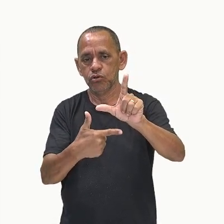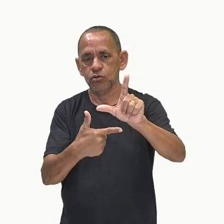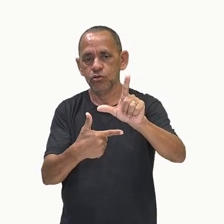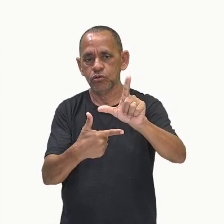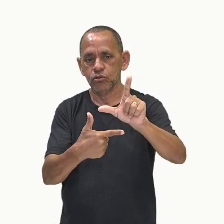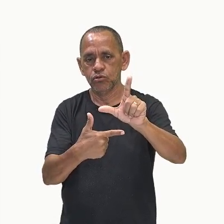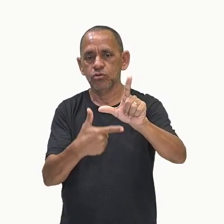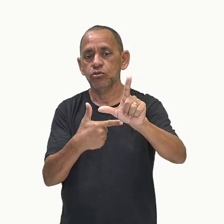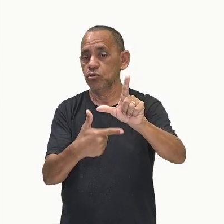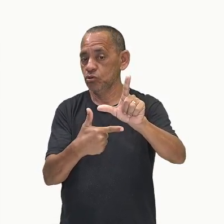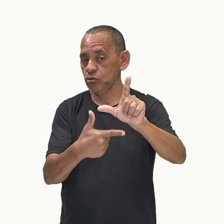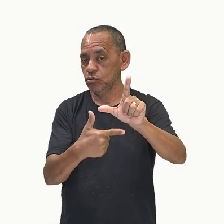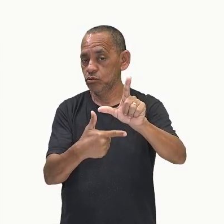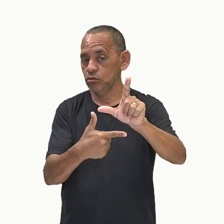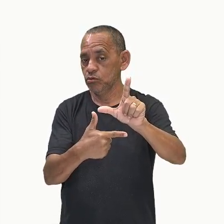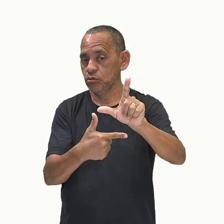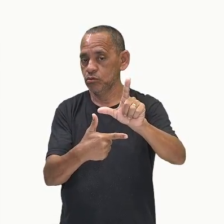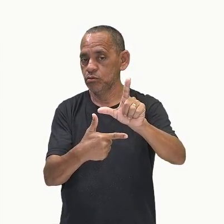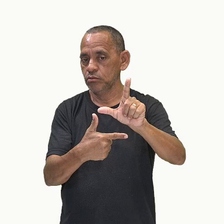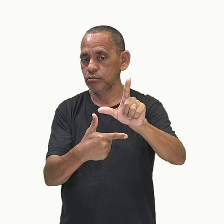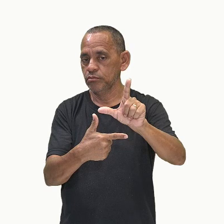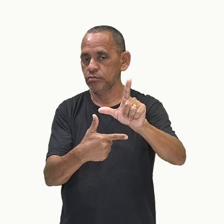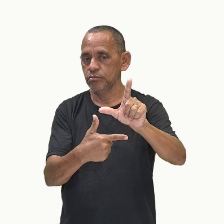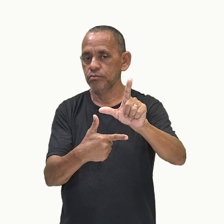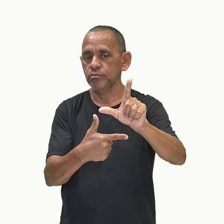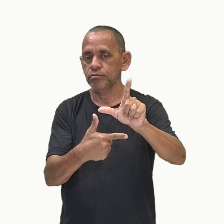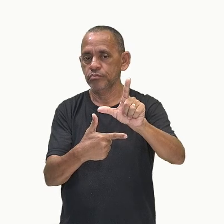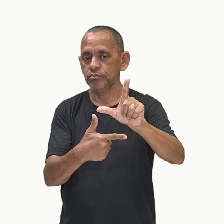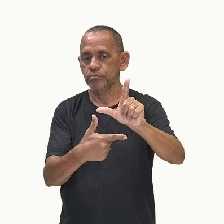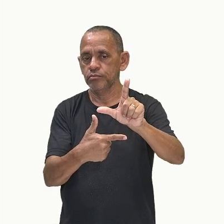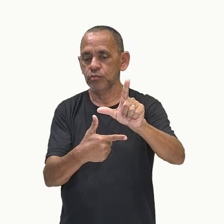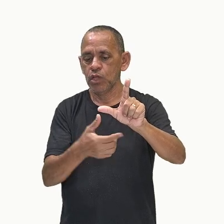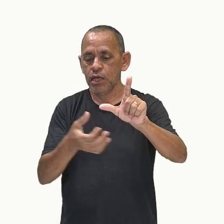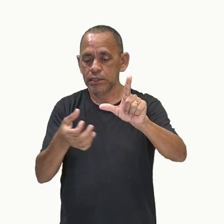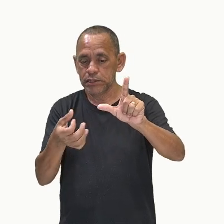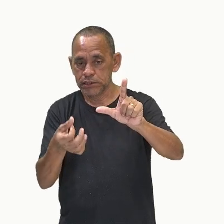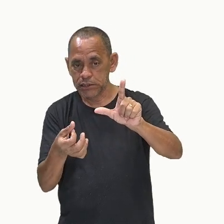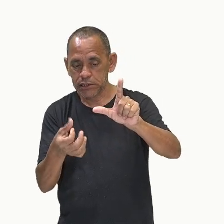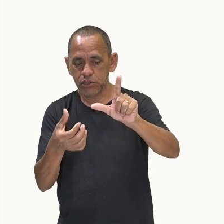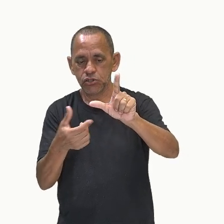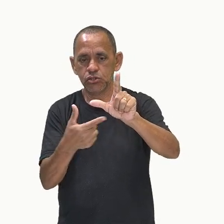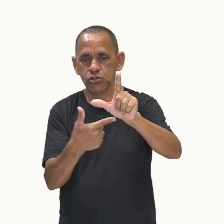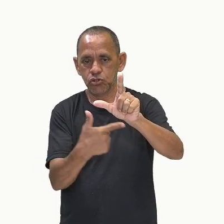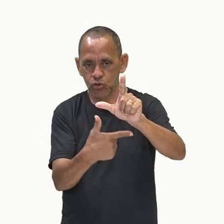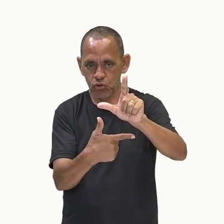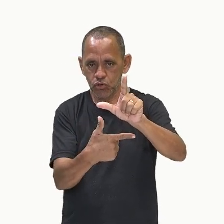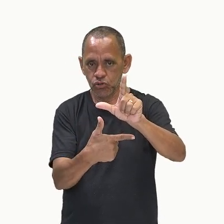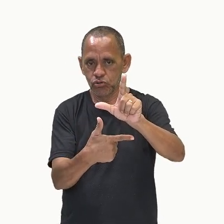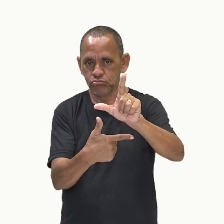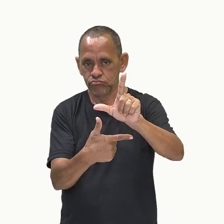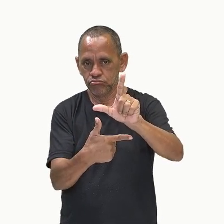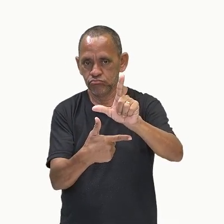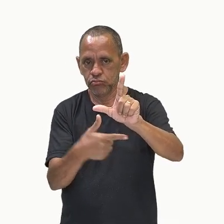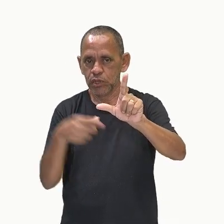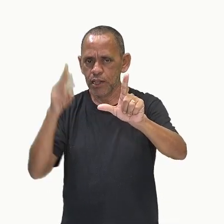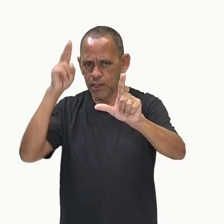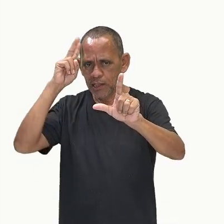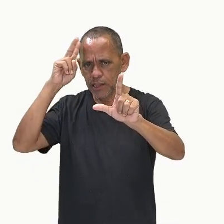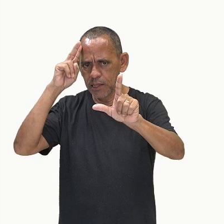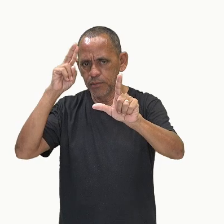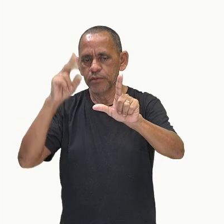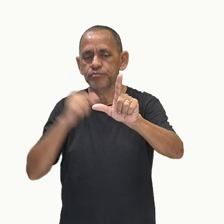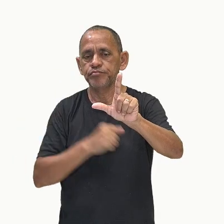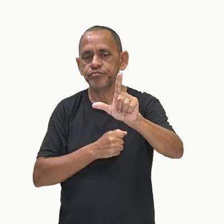substituído por quem? Por 2. Muito bem. Lembrando que eu vou ter, né, 6 menos 2, tudo isso elevado ao